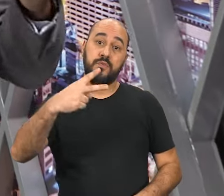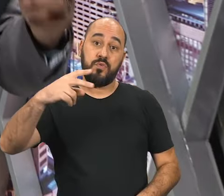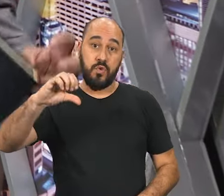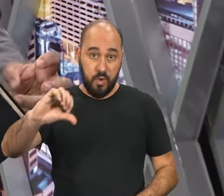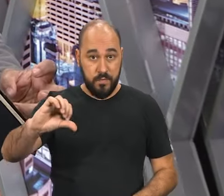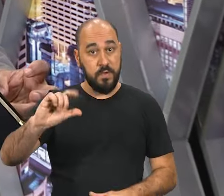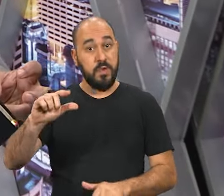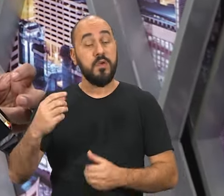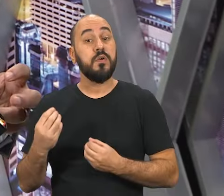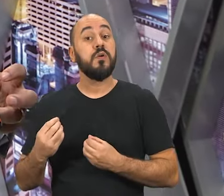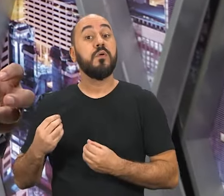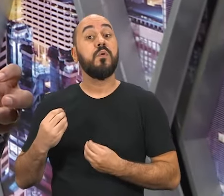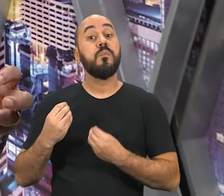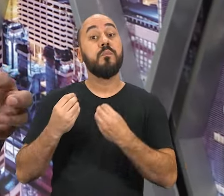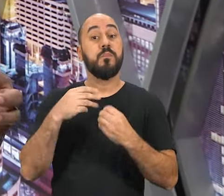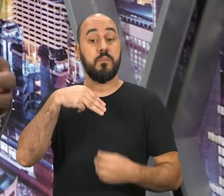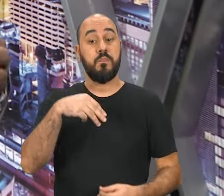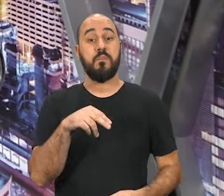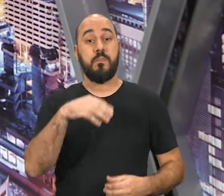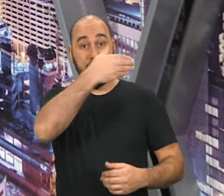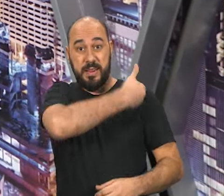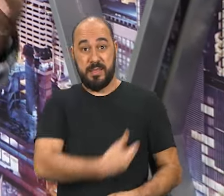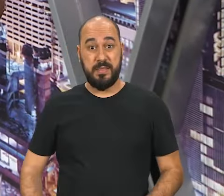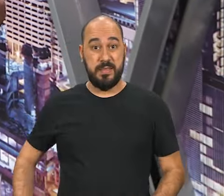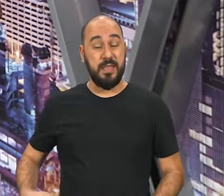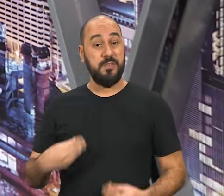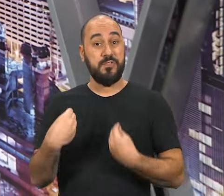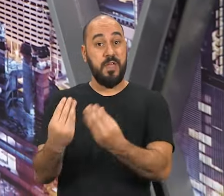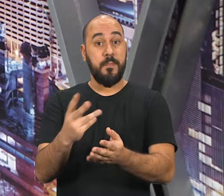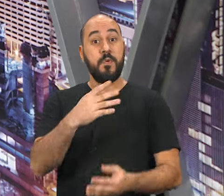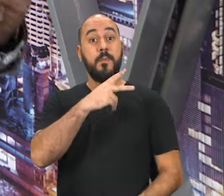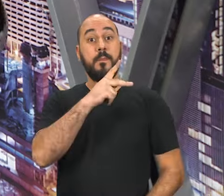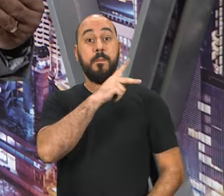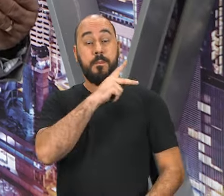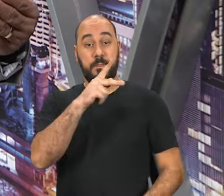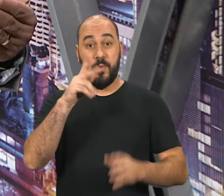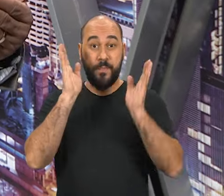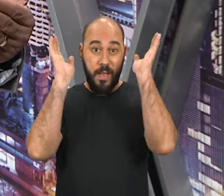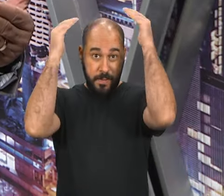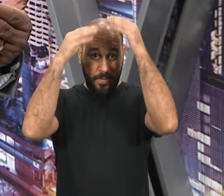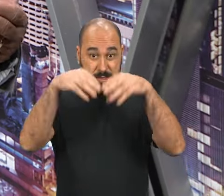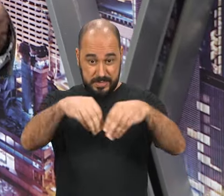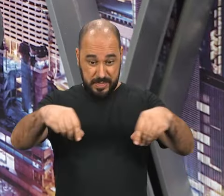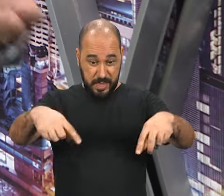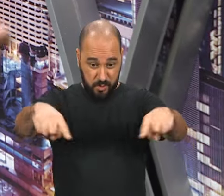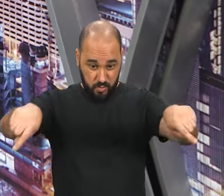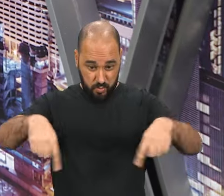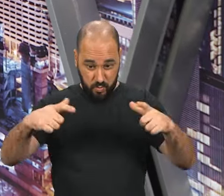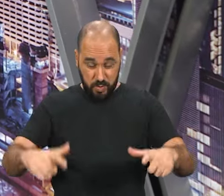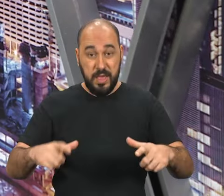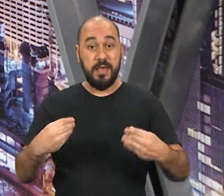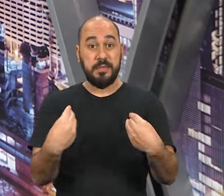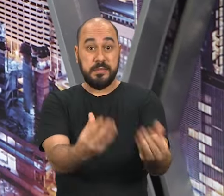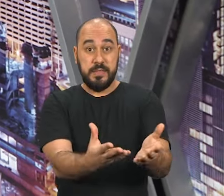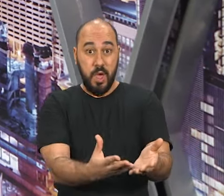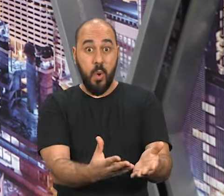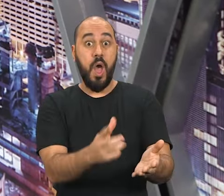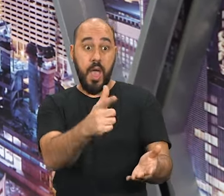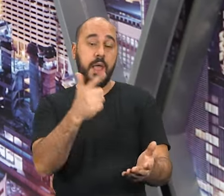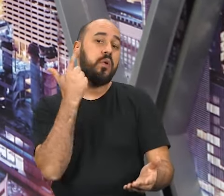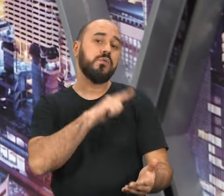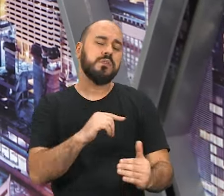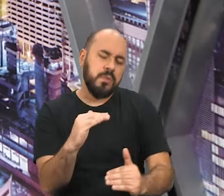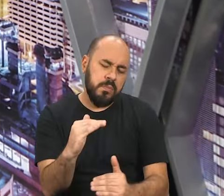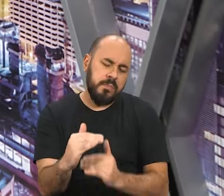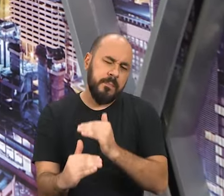devolve ao Papa um presente que lhe devolve um pouco mais de autonomia e um pouco mais de autoridade. Mas